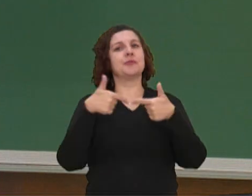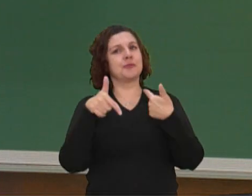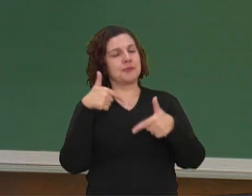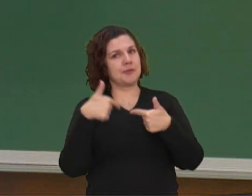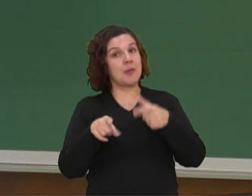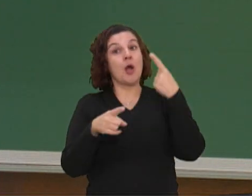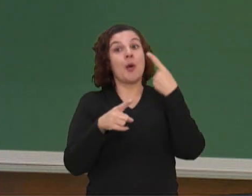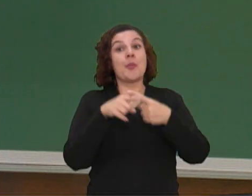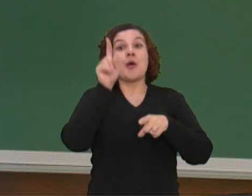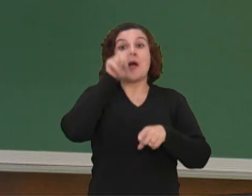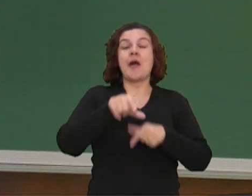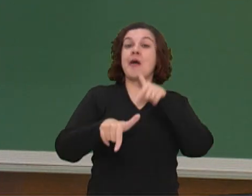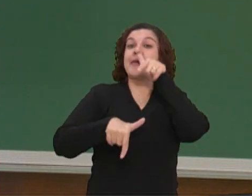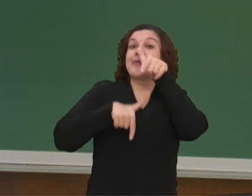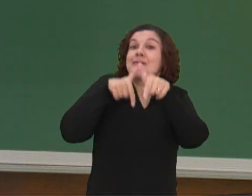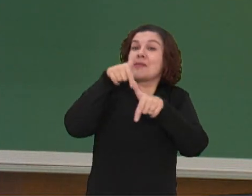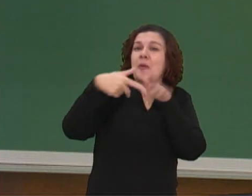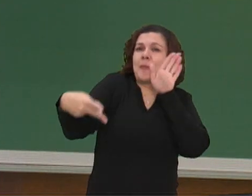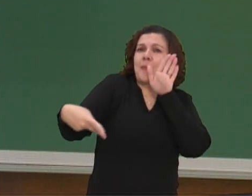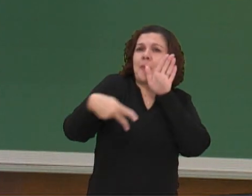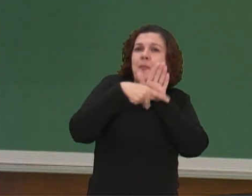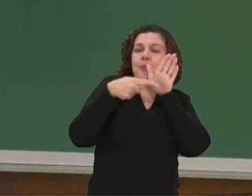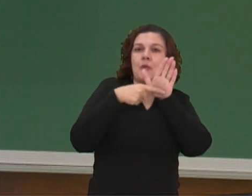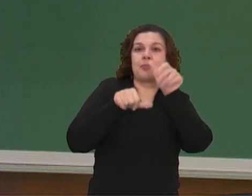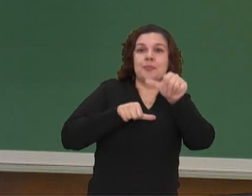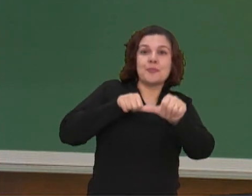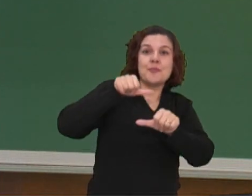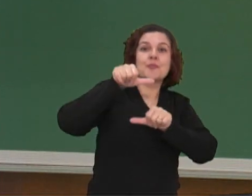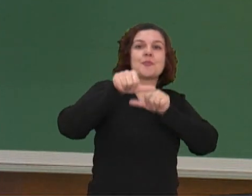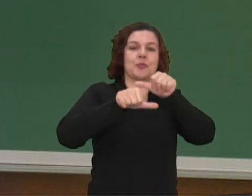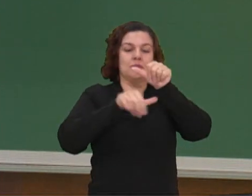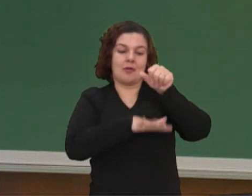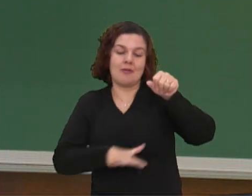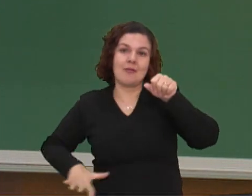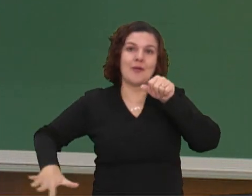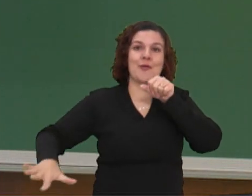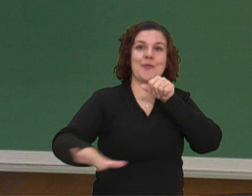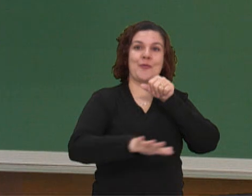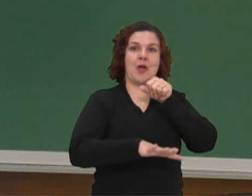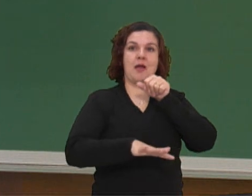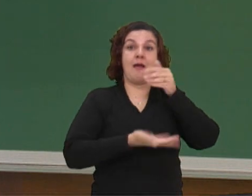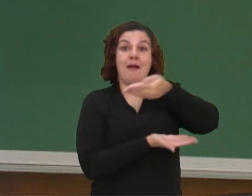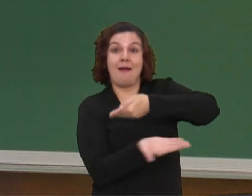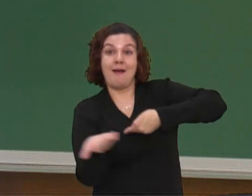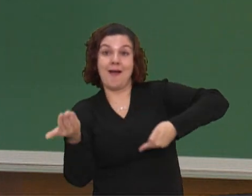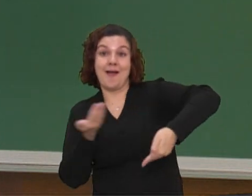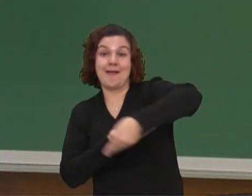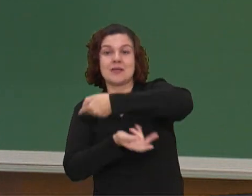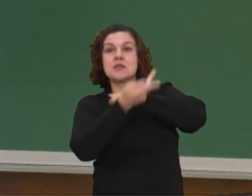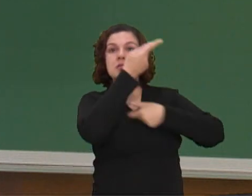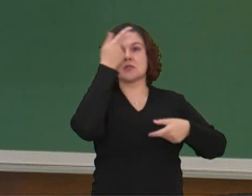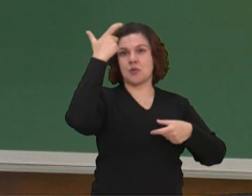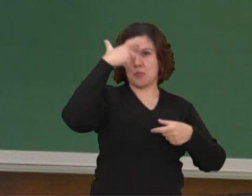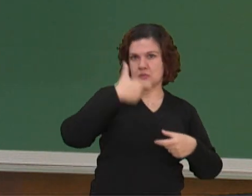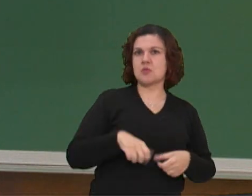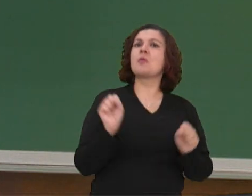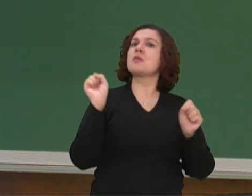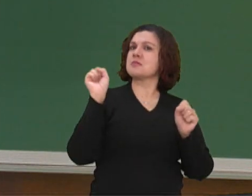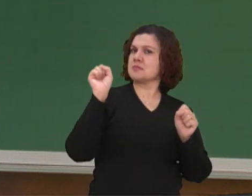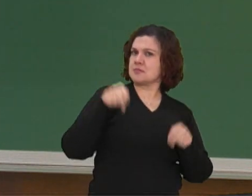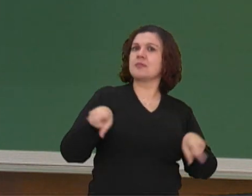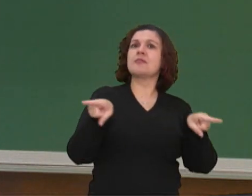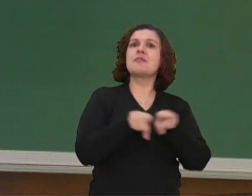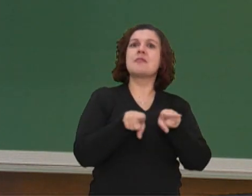é o trabalho que faz as alterações no espaço geográfico. As relações fazem parte do espaço